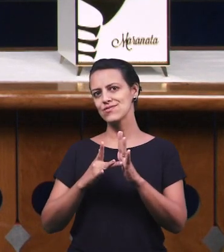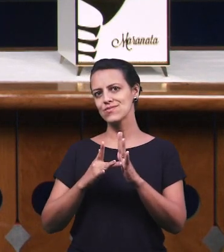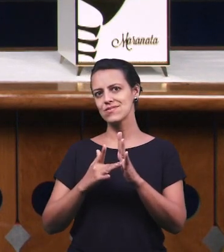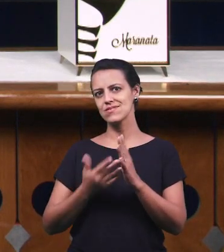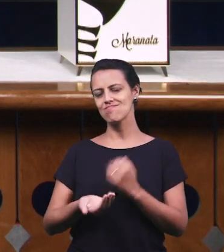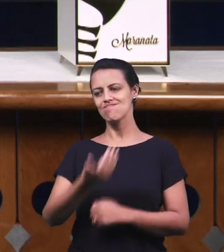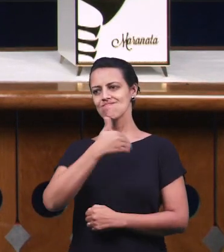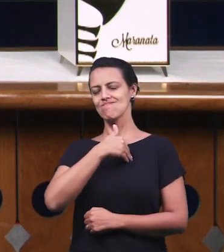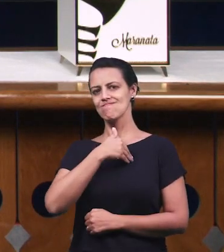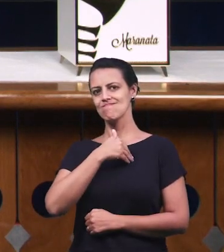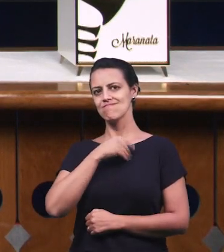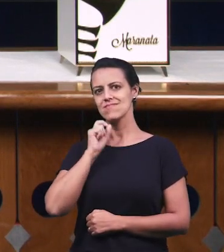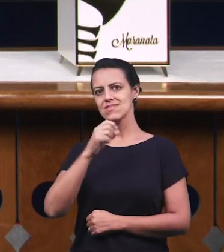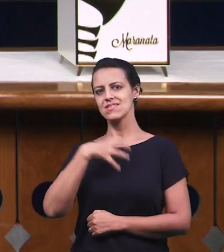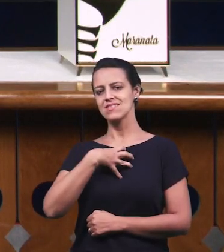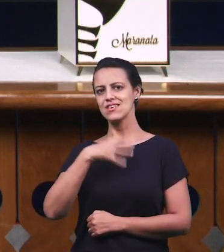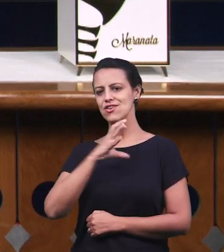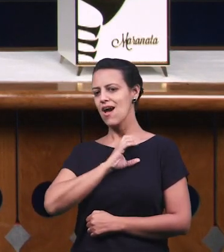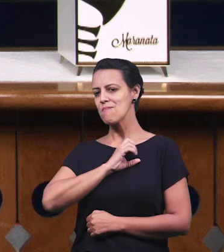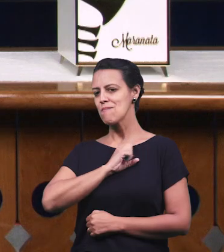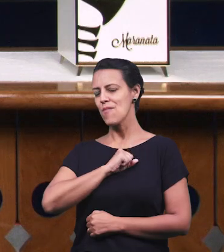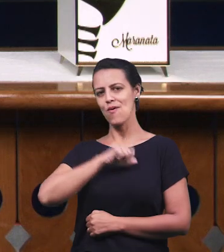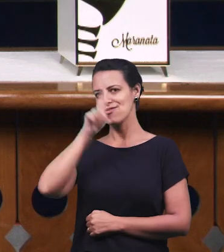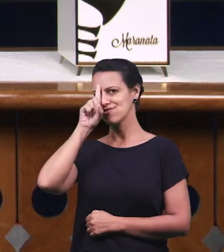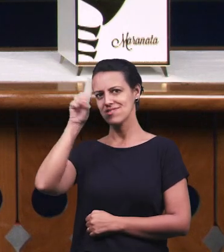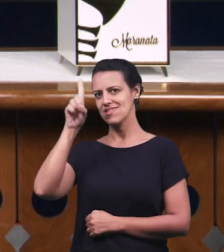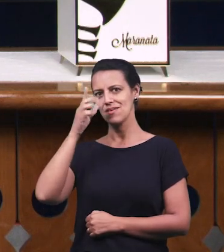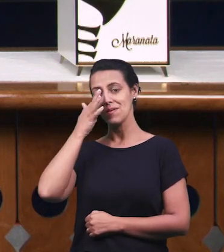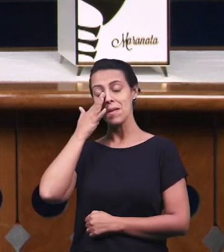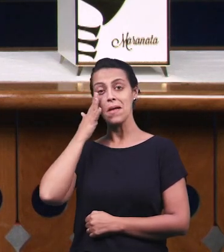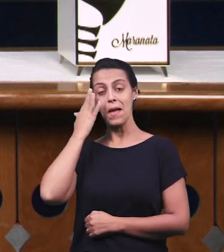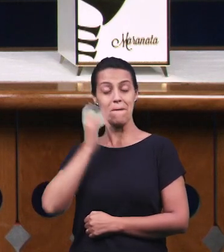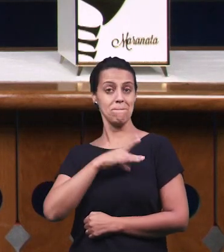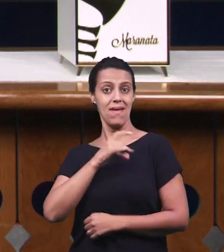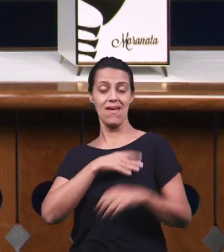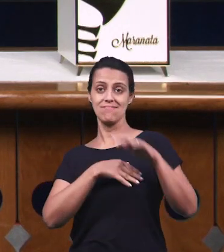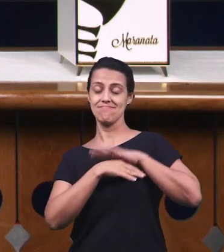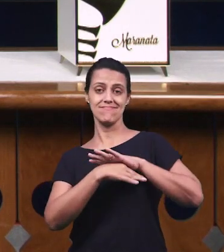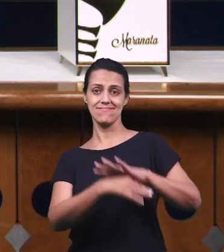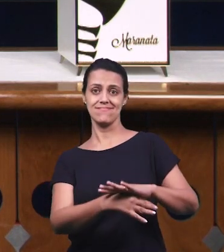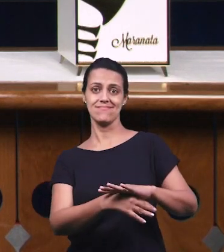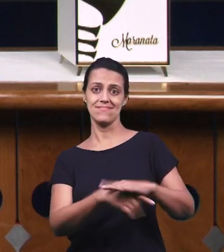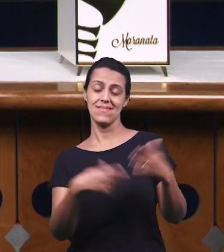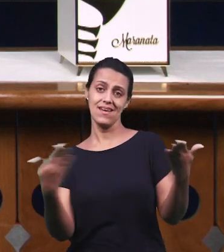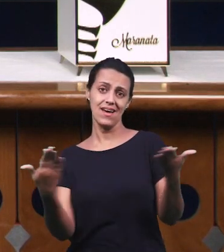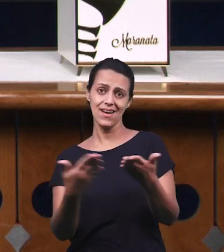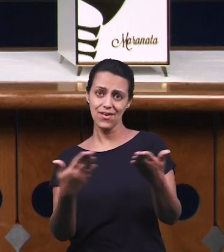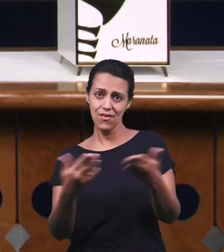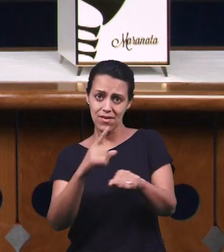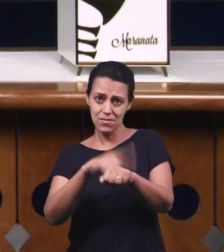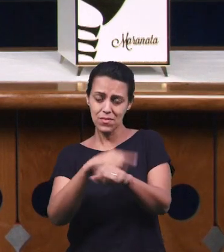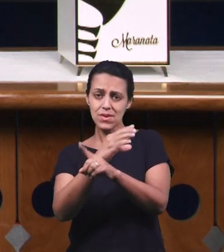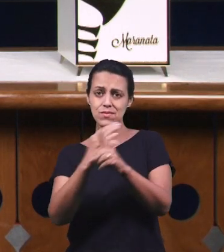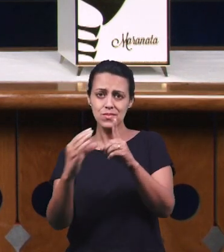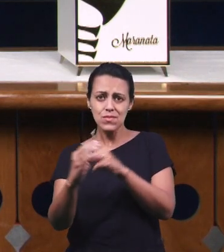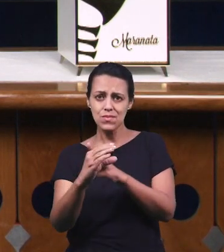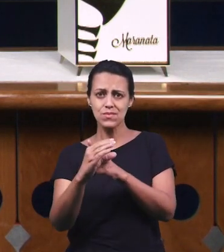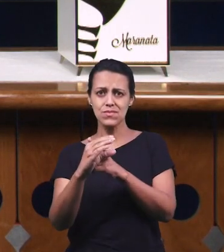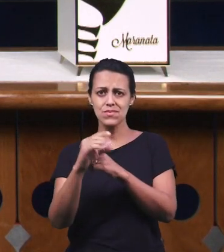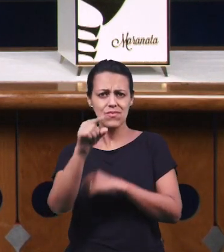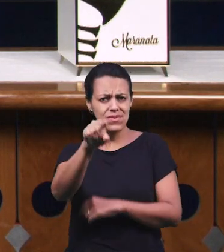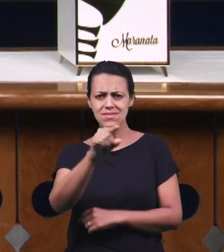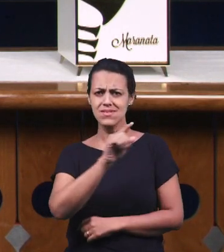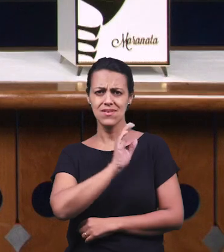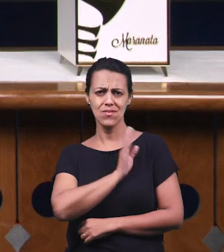medo. Pode ser agora, nesse culto, que o seu coração, o coração da senhora, o